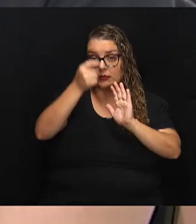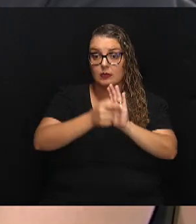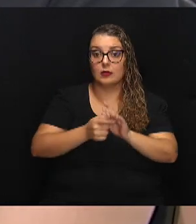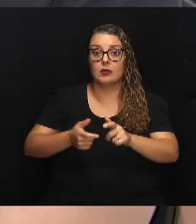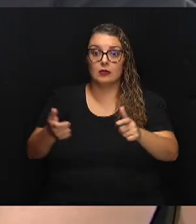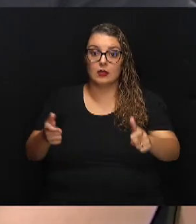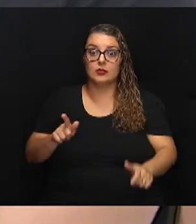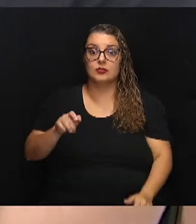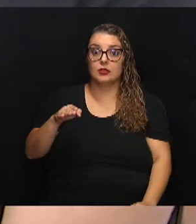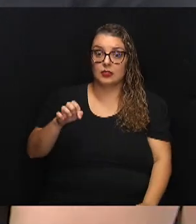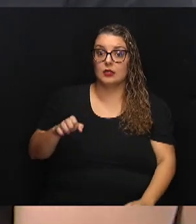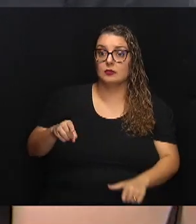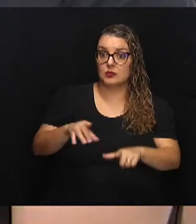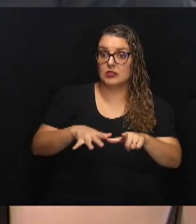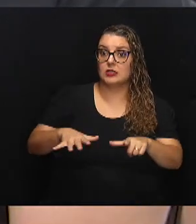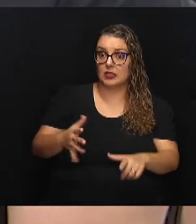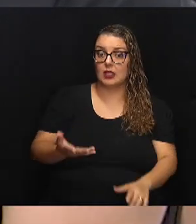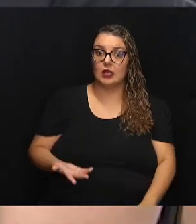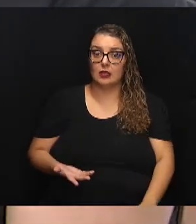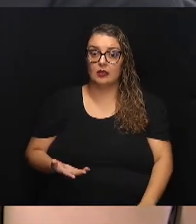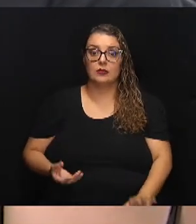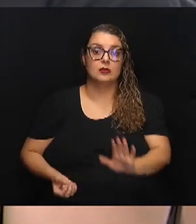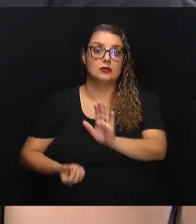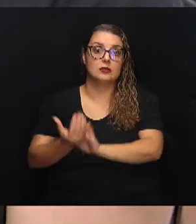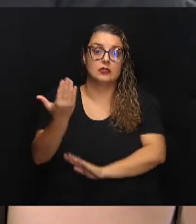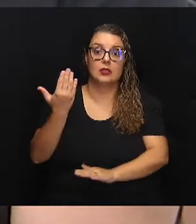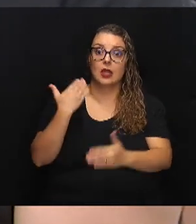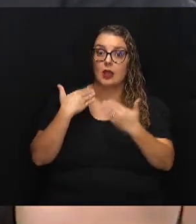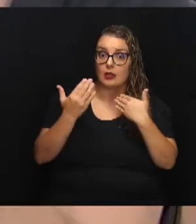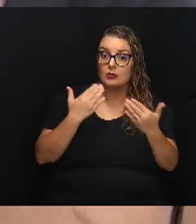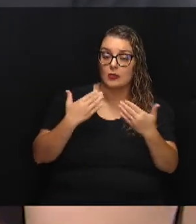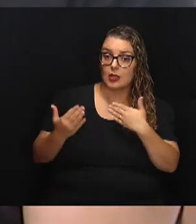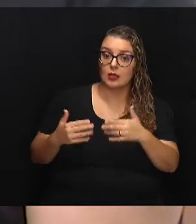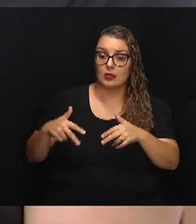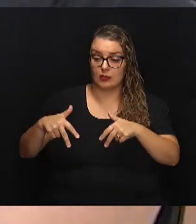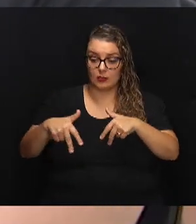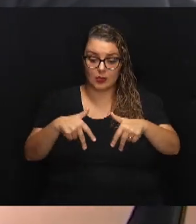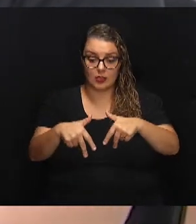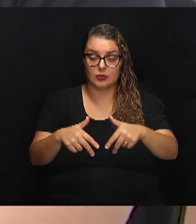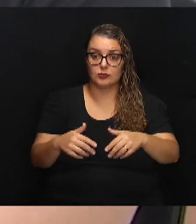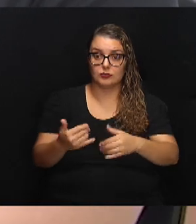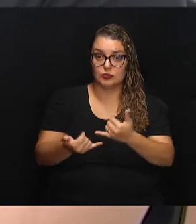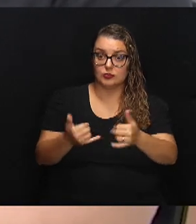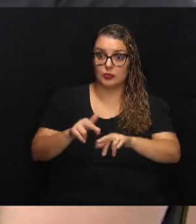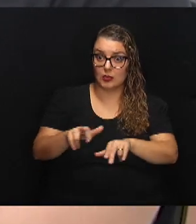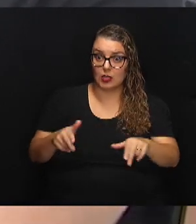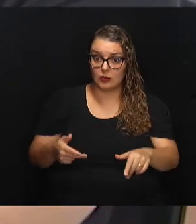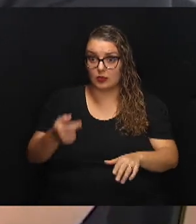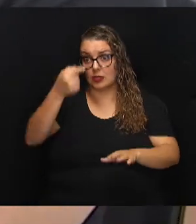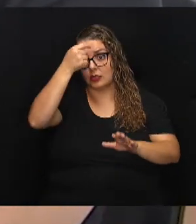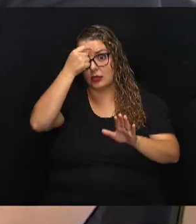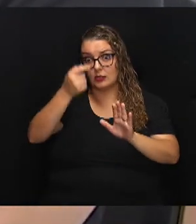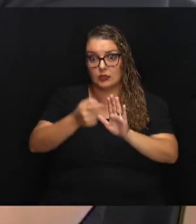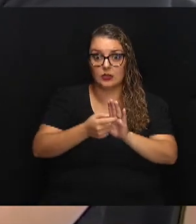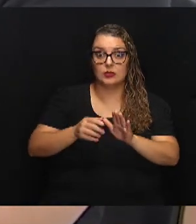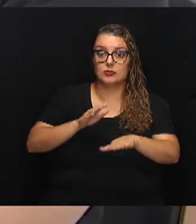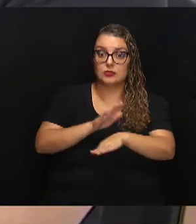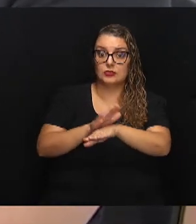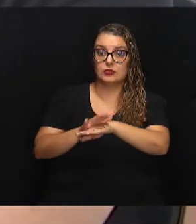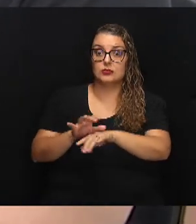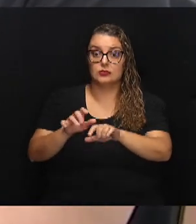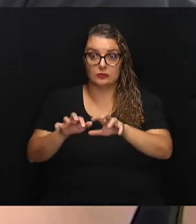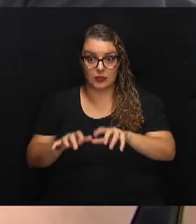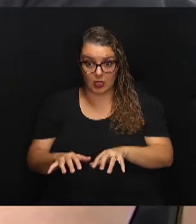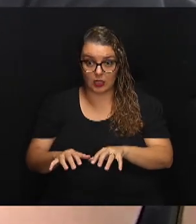design. Você cria conversas entre os personagens dos jogos com inteligência artificial, te ajuda a escrever, te